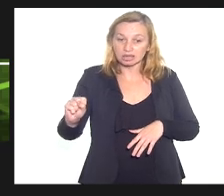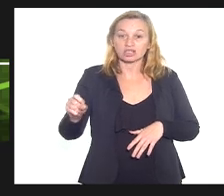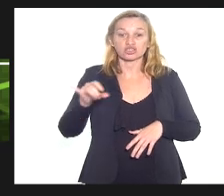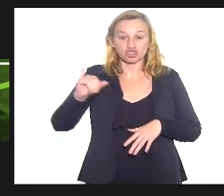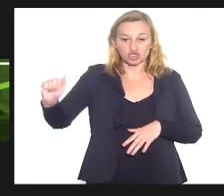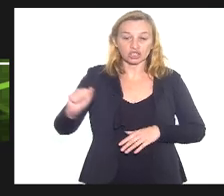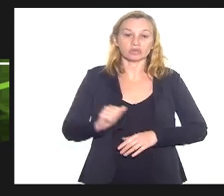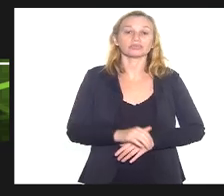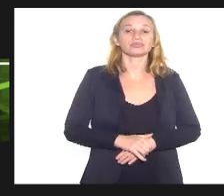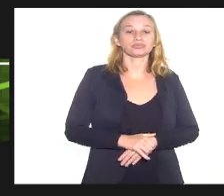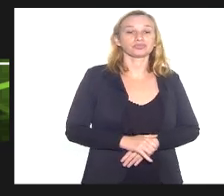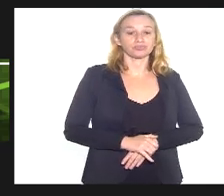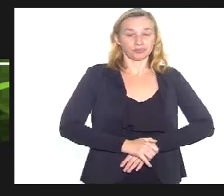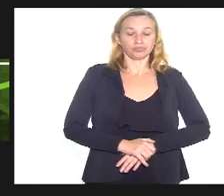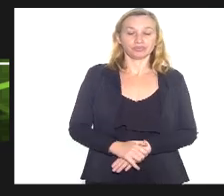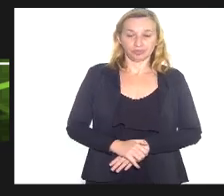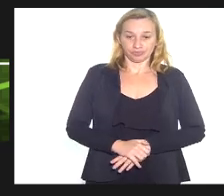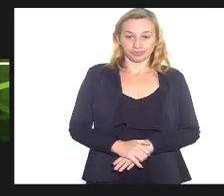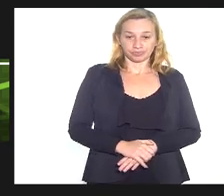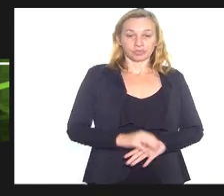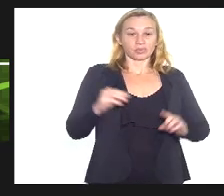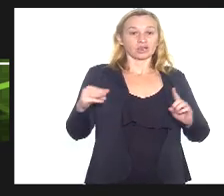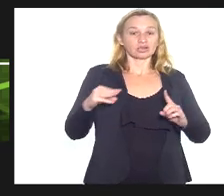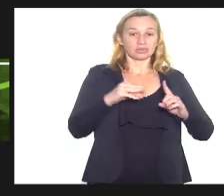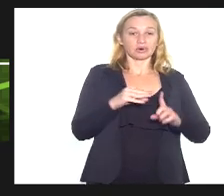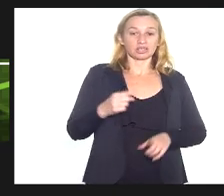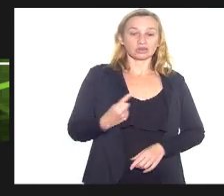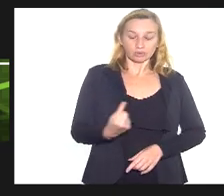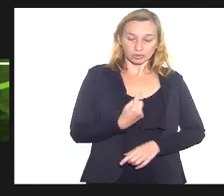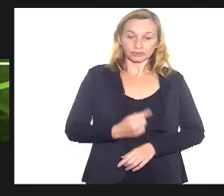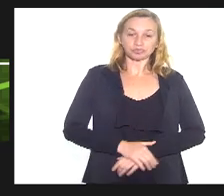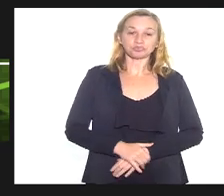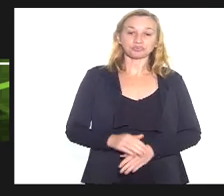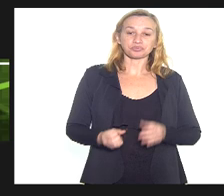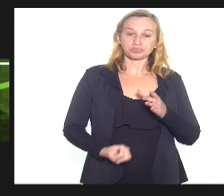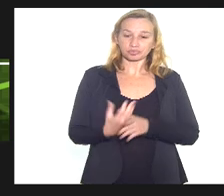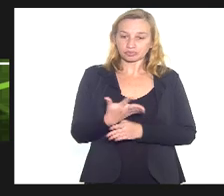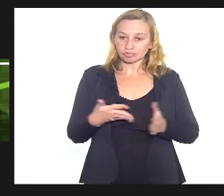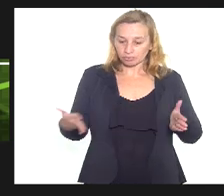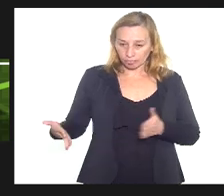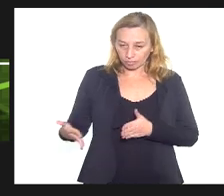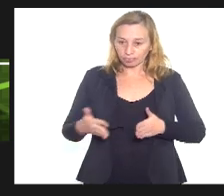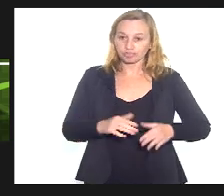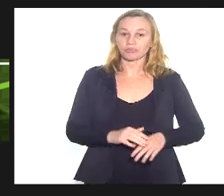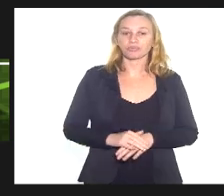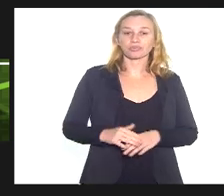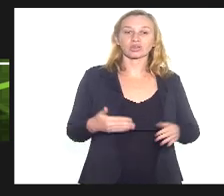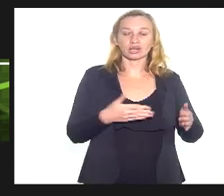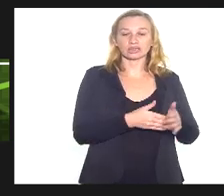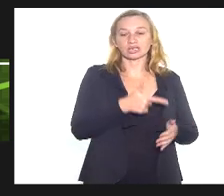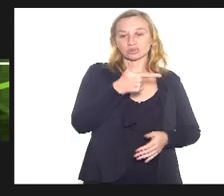dia. Né? Essa é a nossa meta de produção dia até